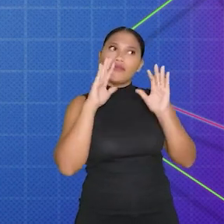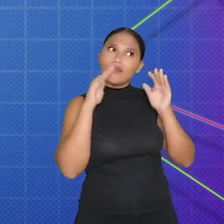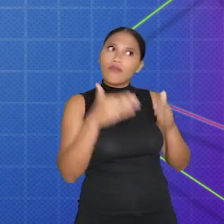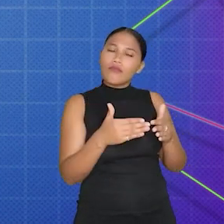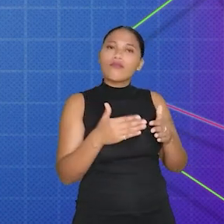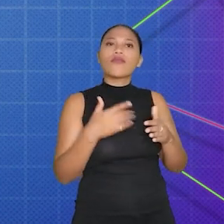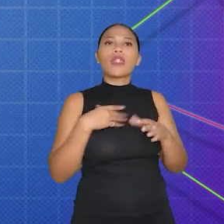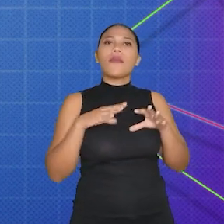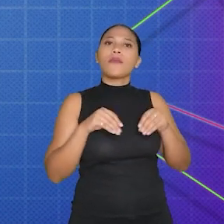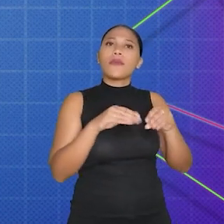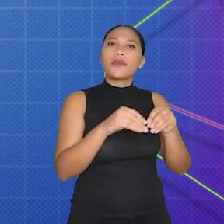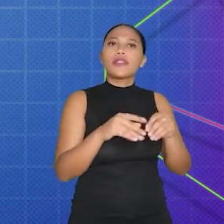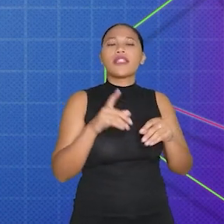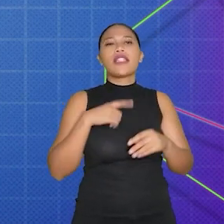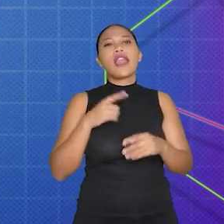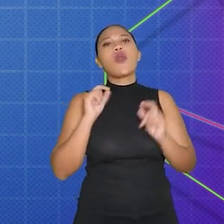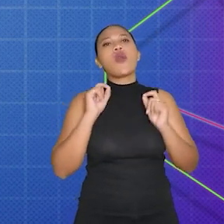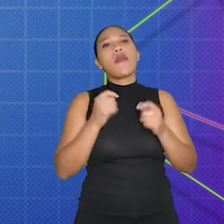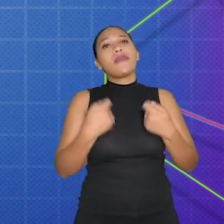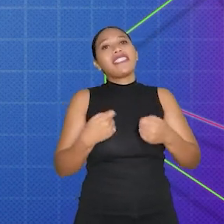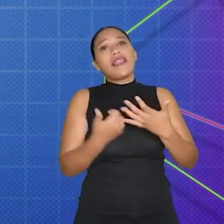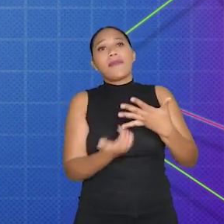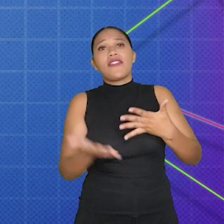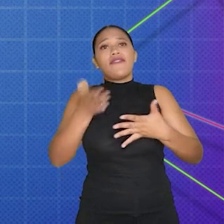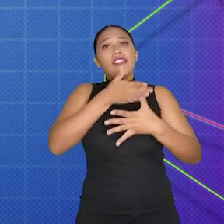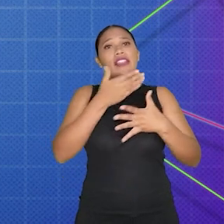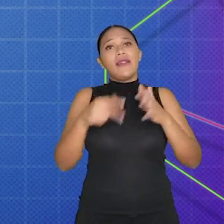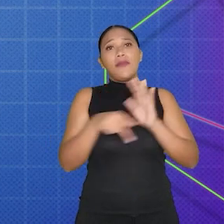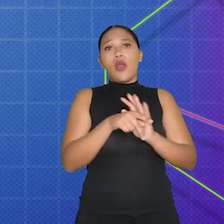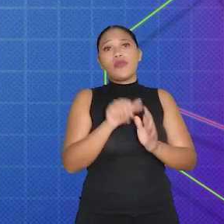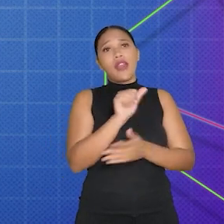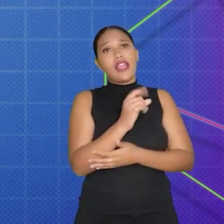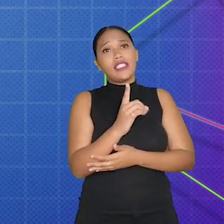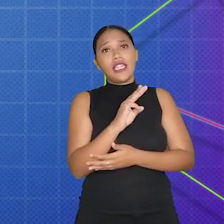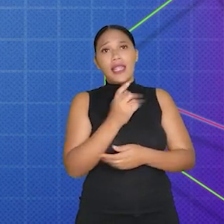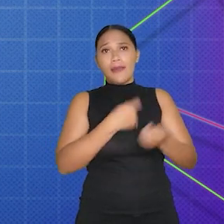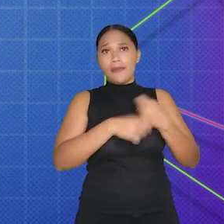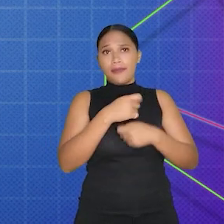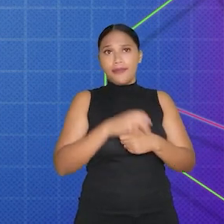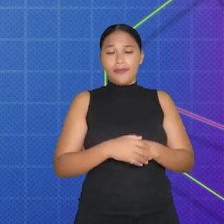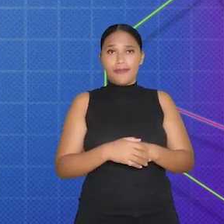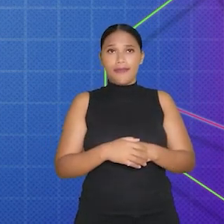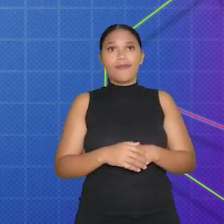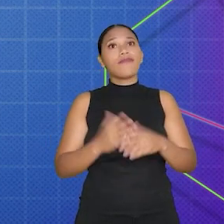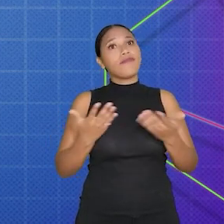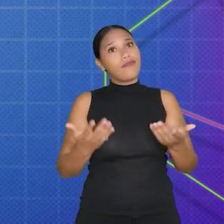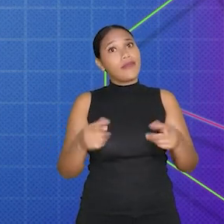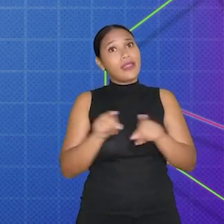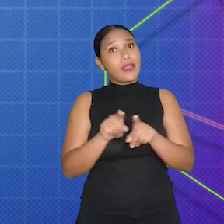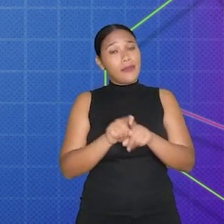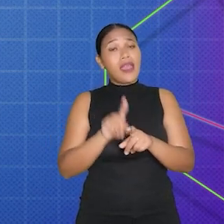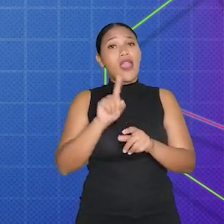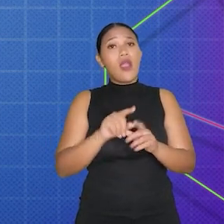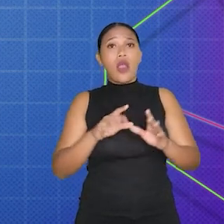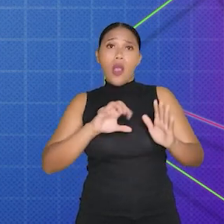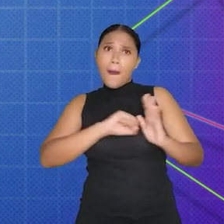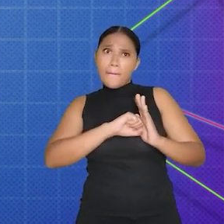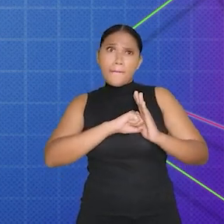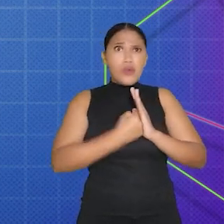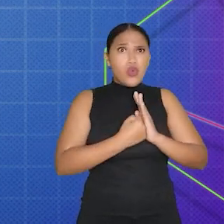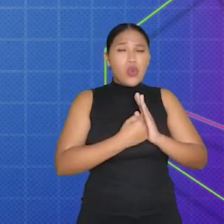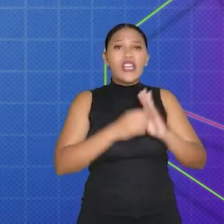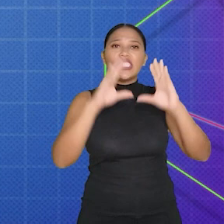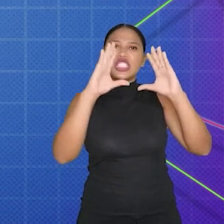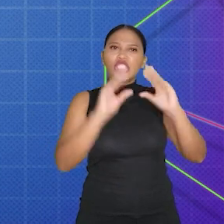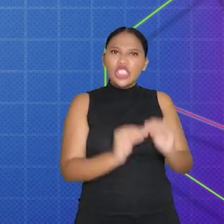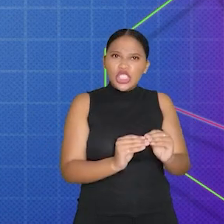para realizar tarefas específicas que exigem privilégios de administrador. Uma parada forçada, também conhecida